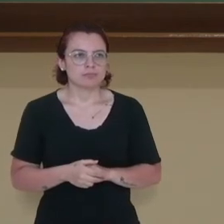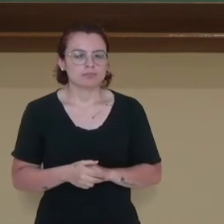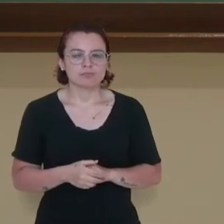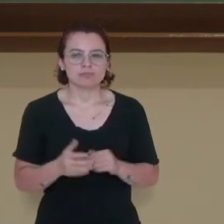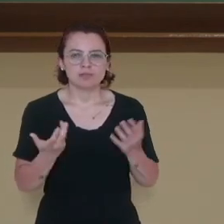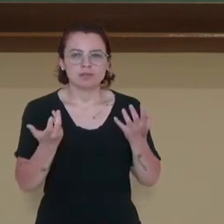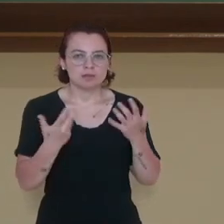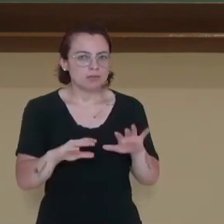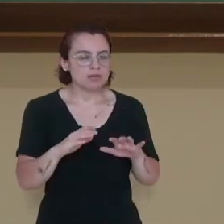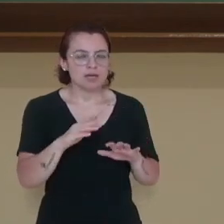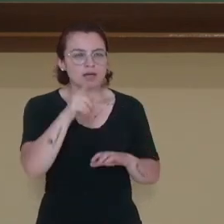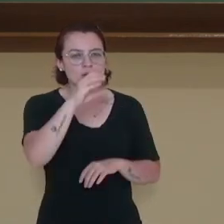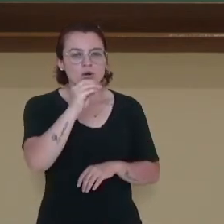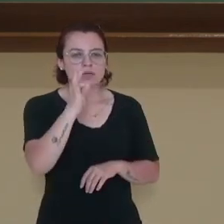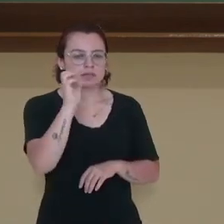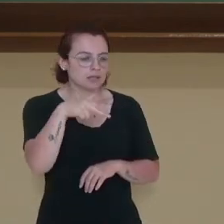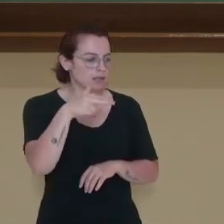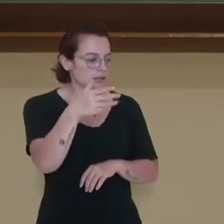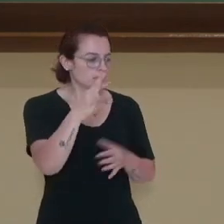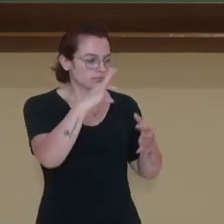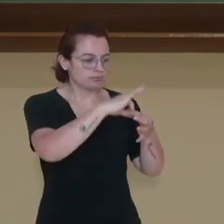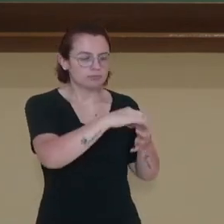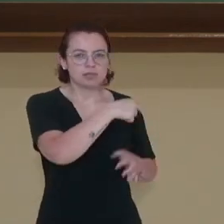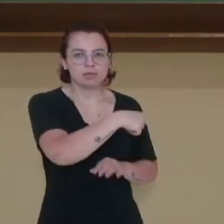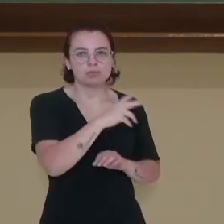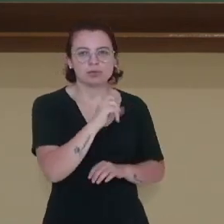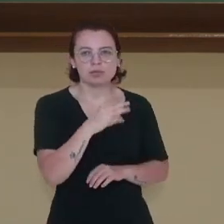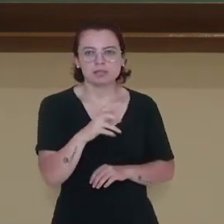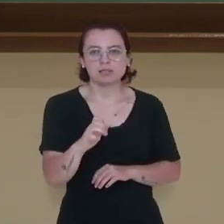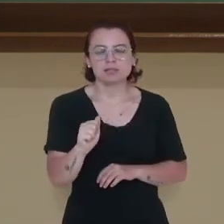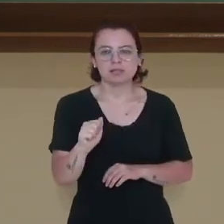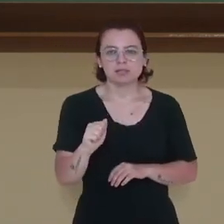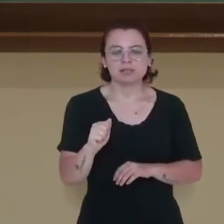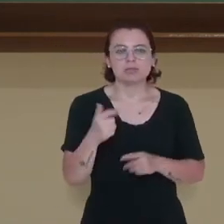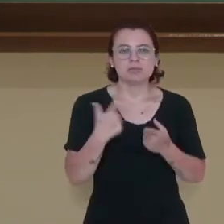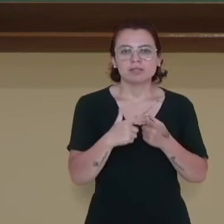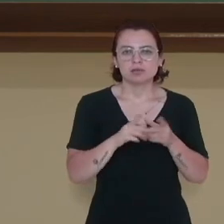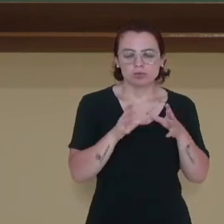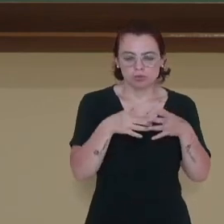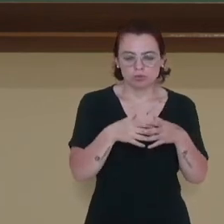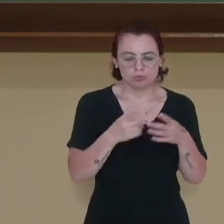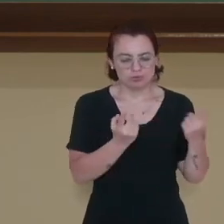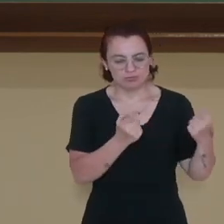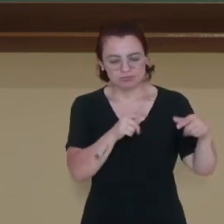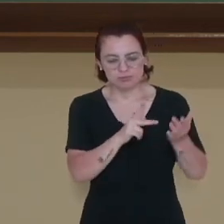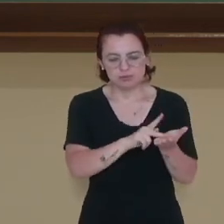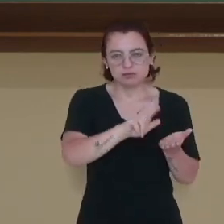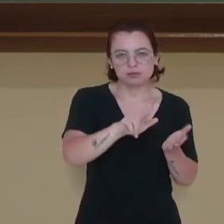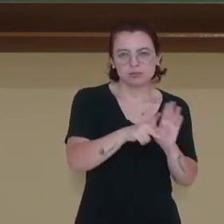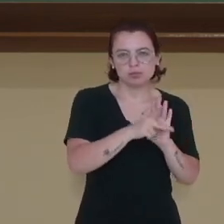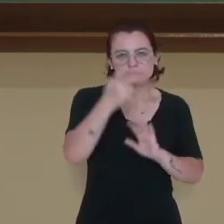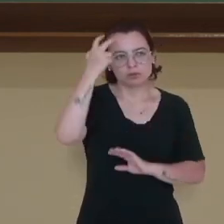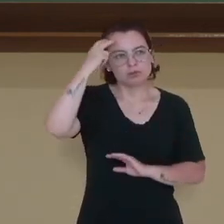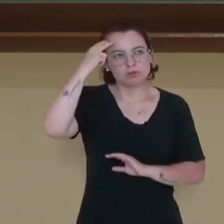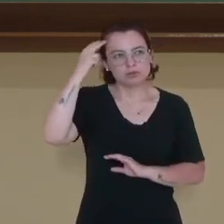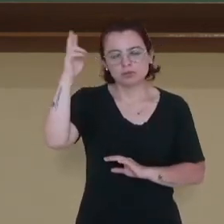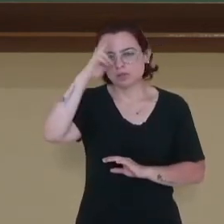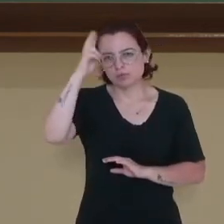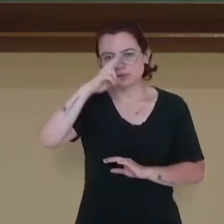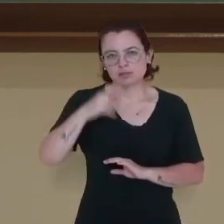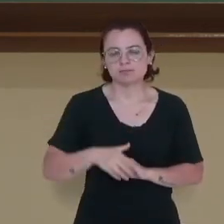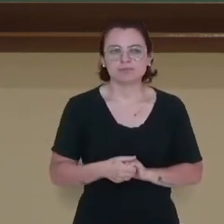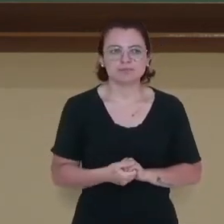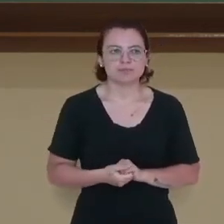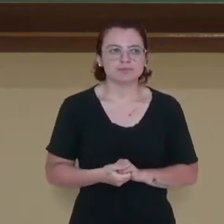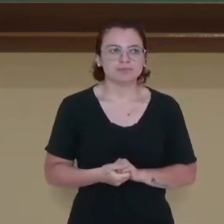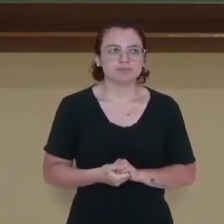a Ucrânia, por exemplo. Por quê? Porque é um grupo de países que é inimiga culturalmente aí da Rússia.